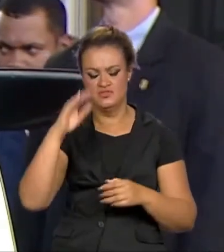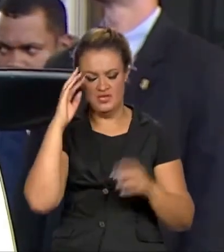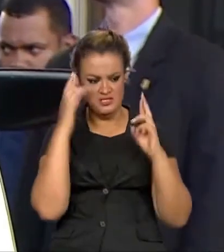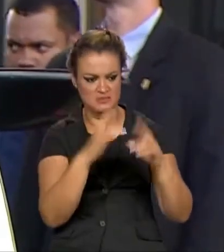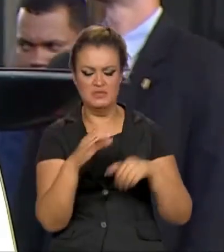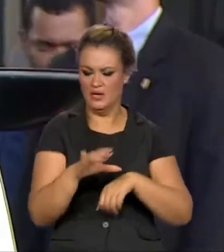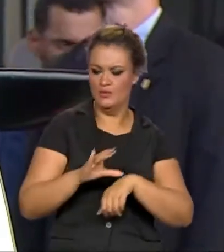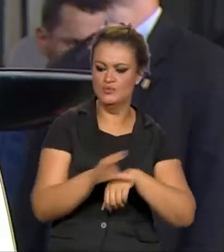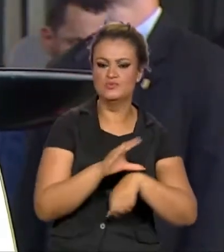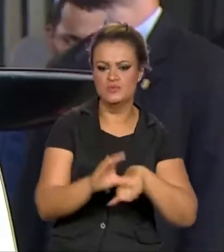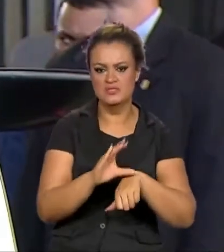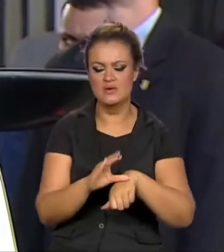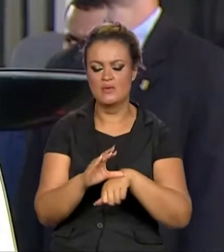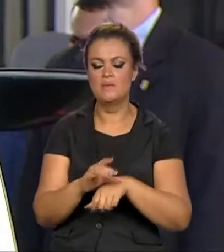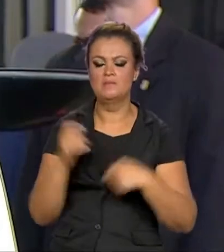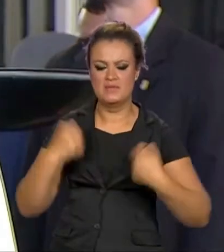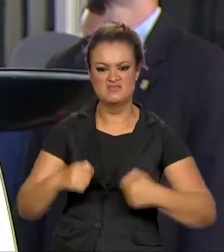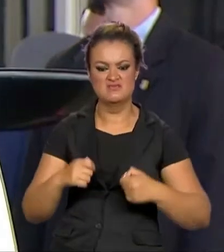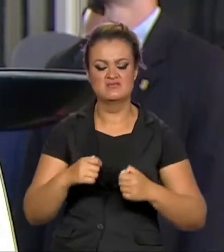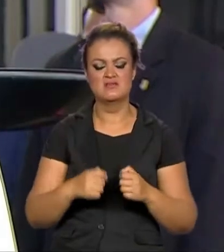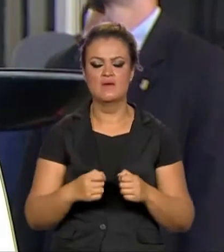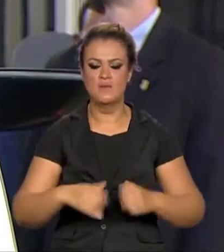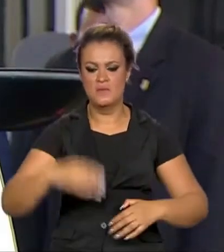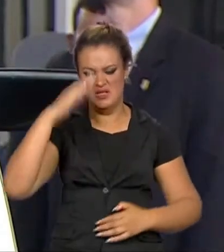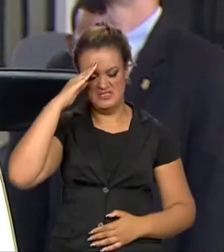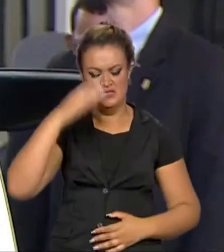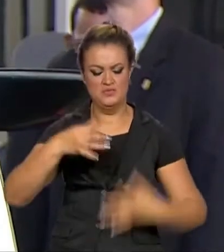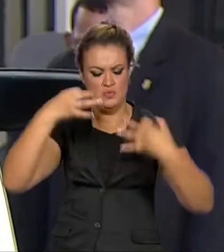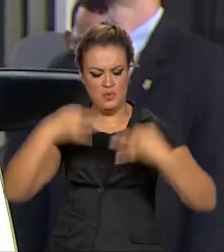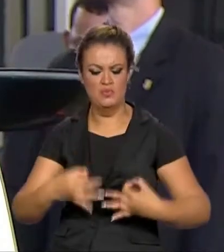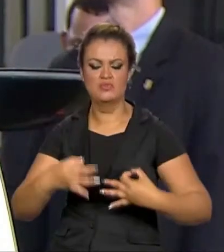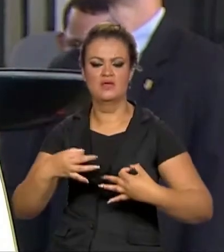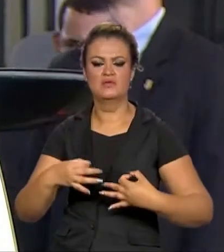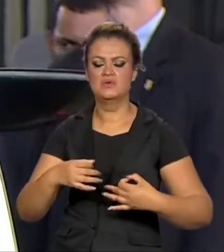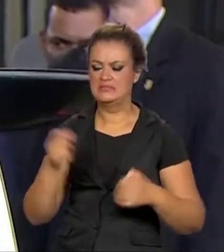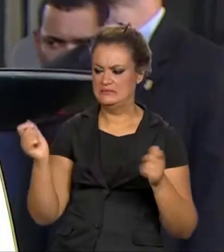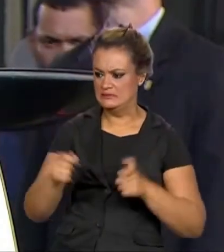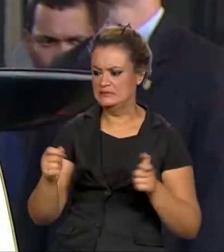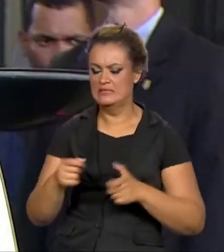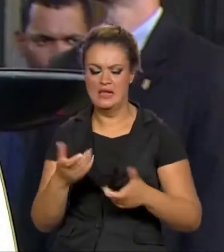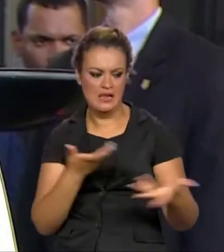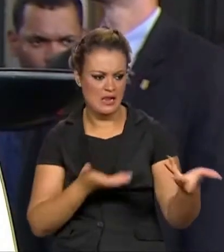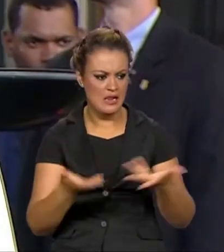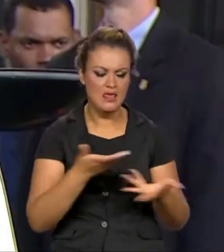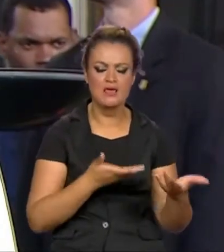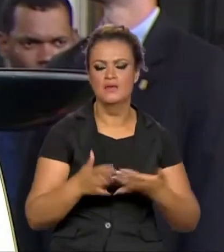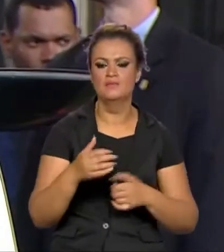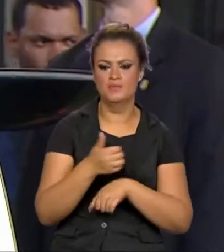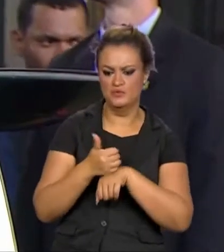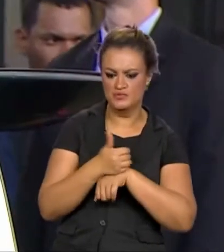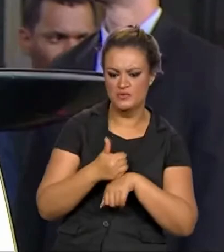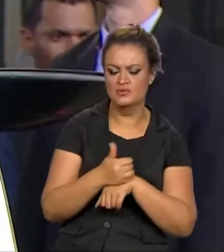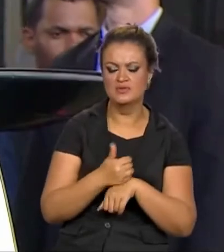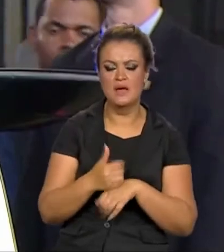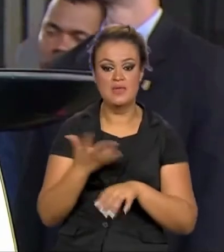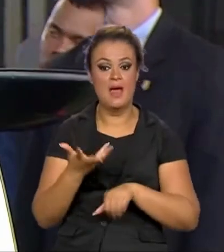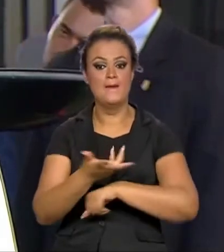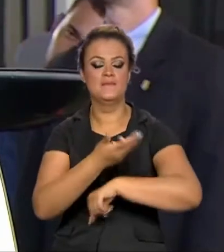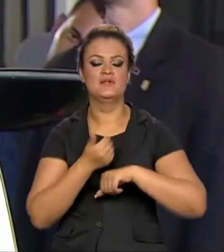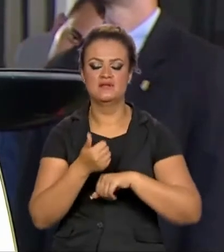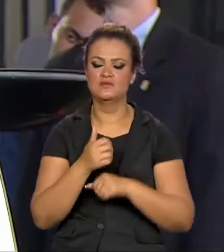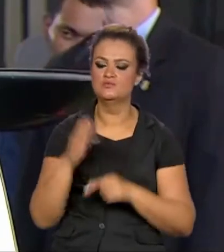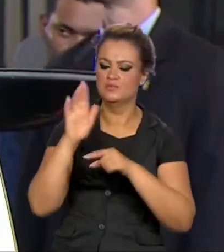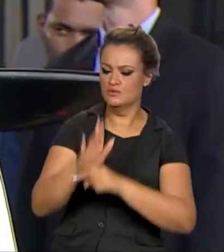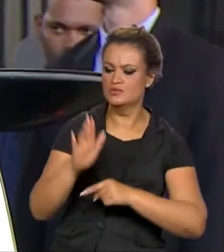Constituição, exigem um exército moderno, com capacidade dissuasória, profissionalismo e aptidão para